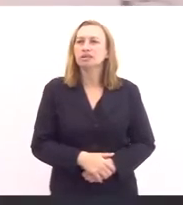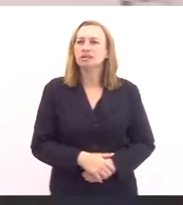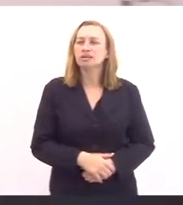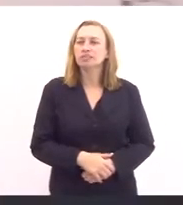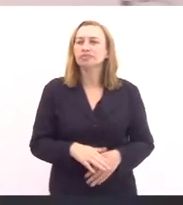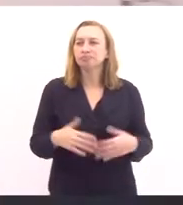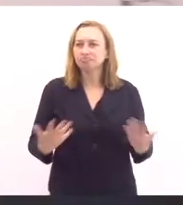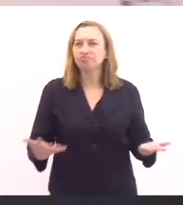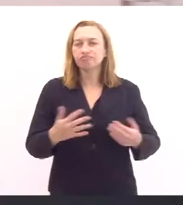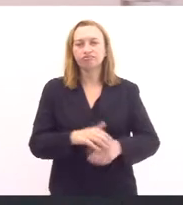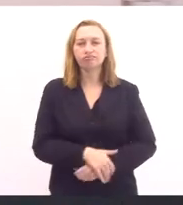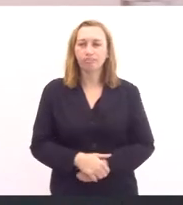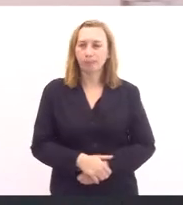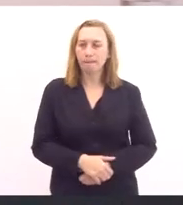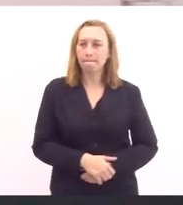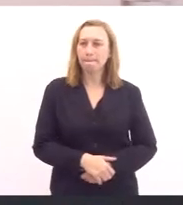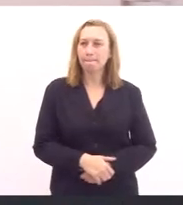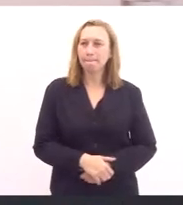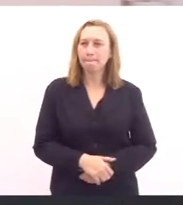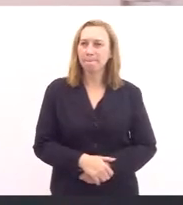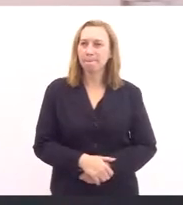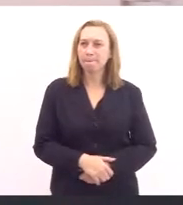então a